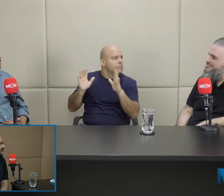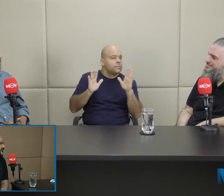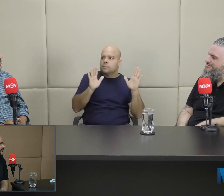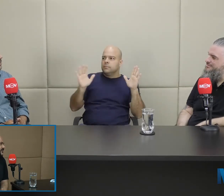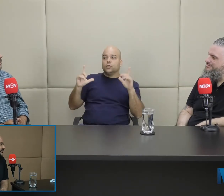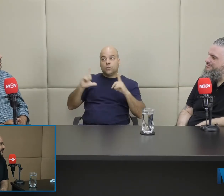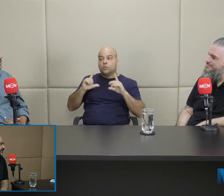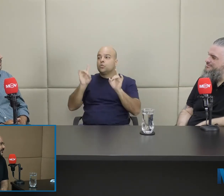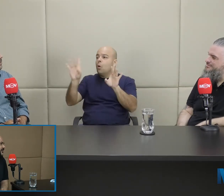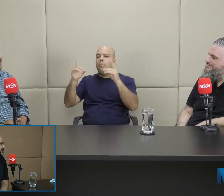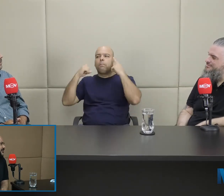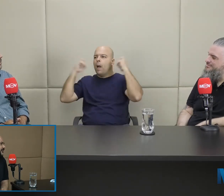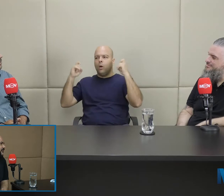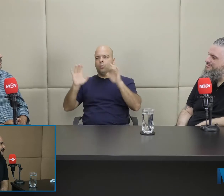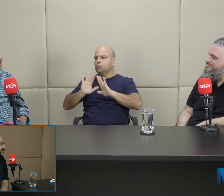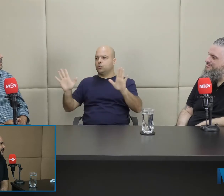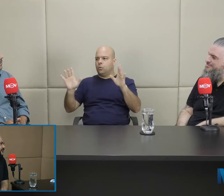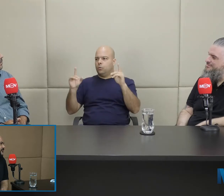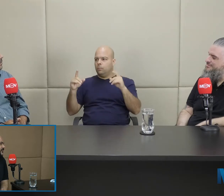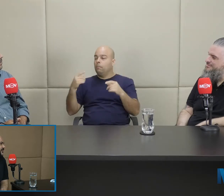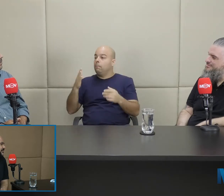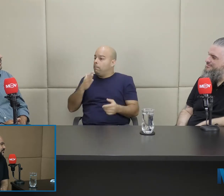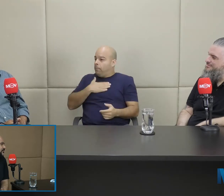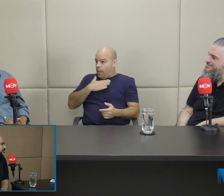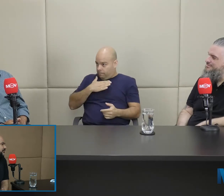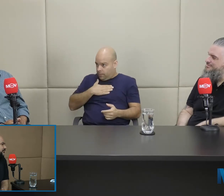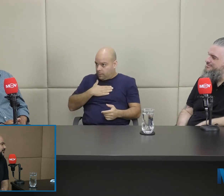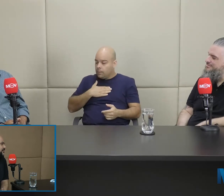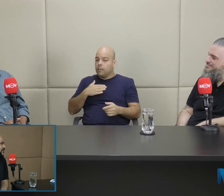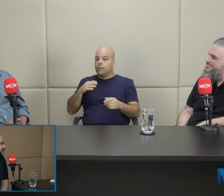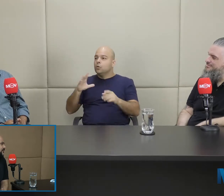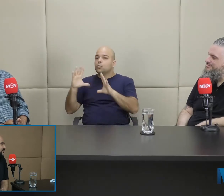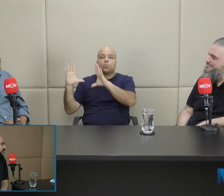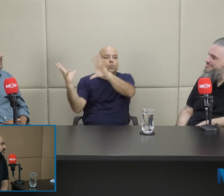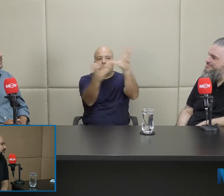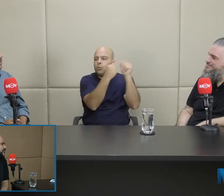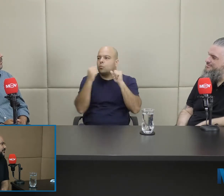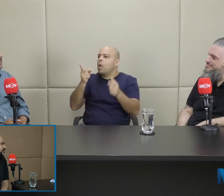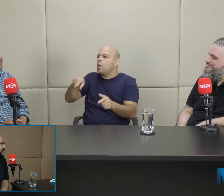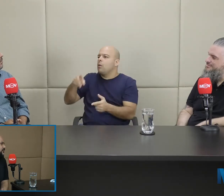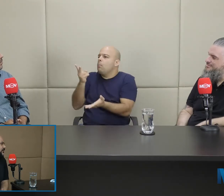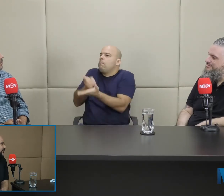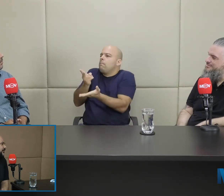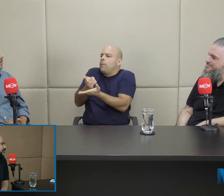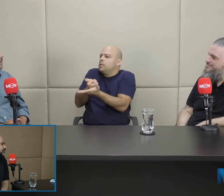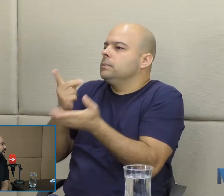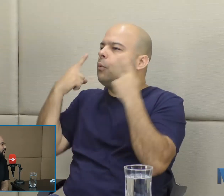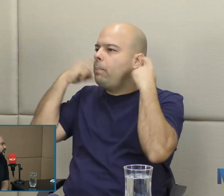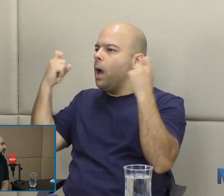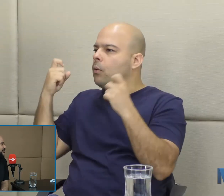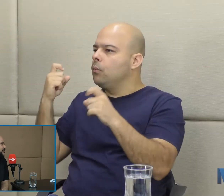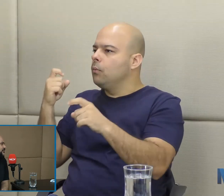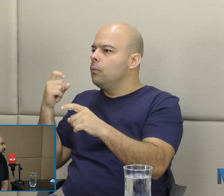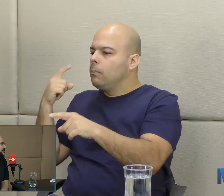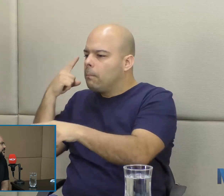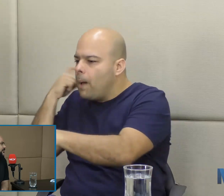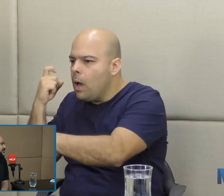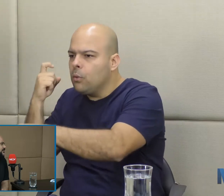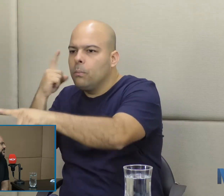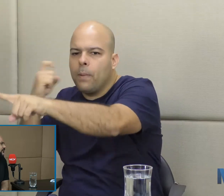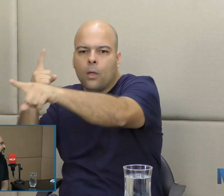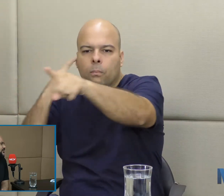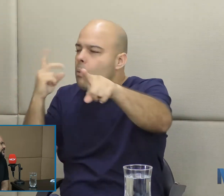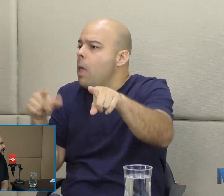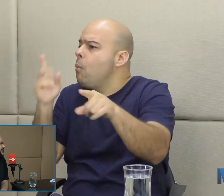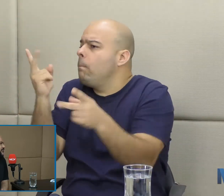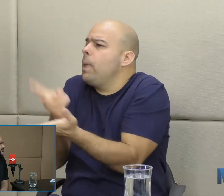se tava ouvindo. E era só isso que eu ouvia, era só barulho praticamente. Eu não conseguia identificar o som das coisas, eu não tinha